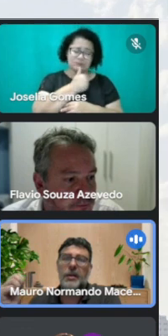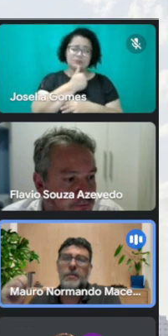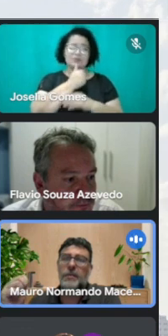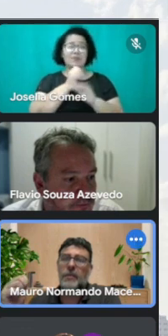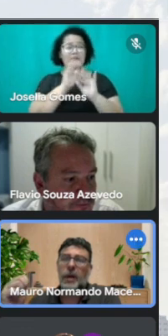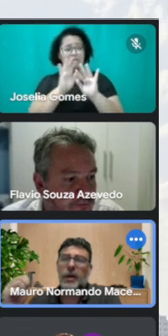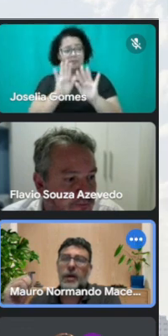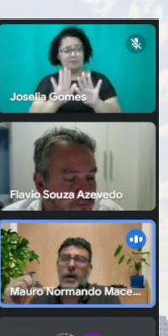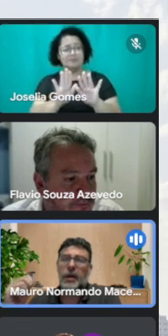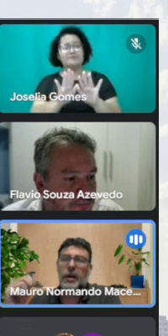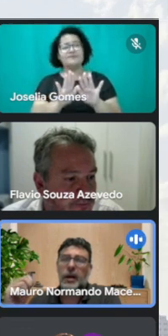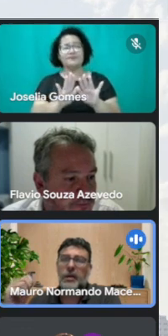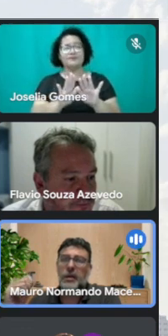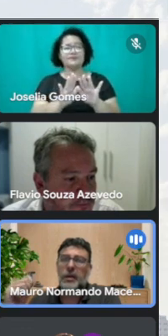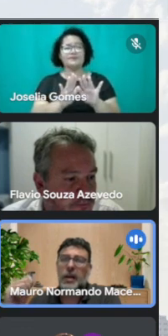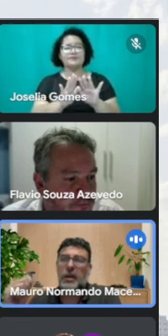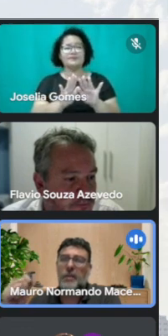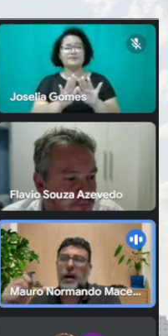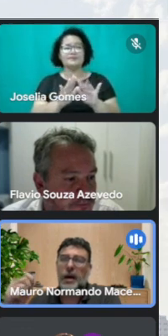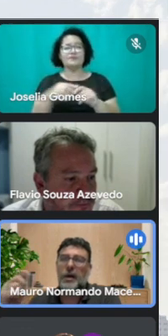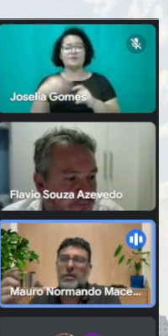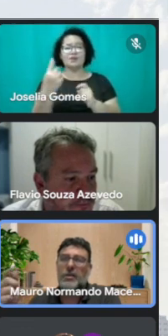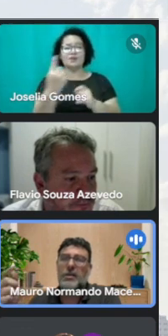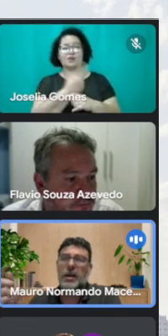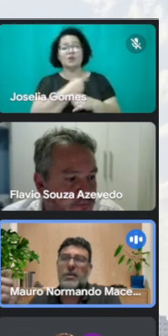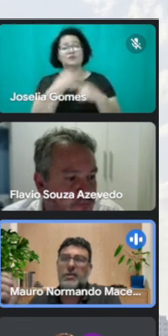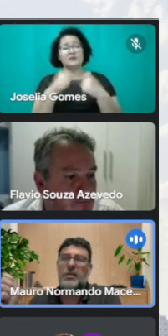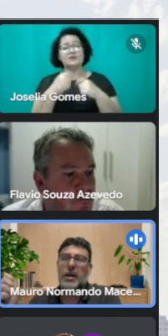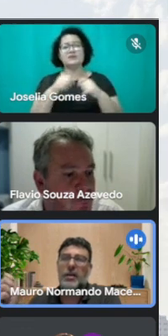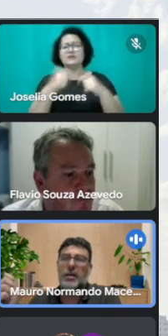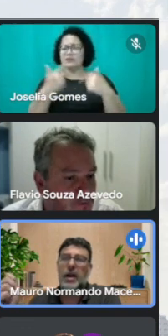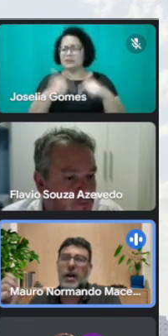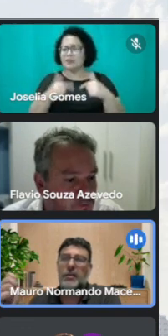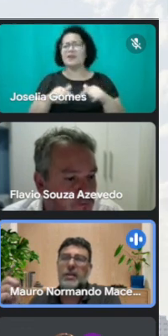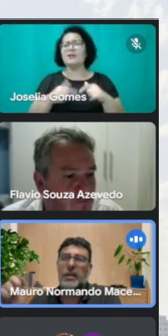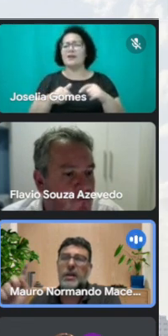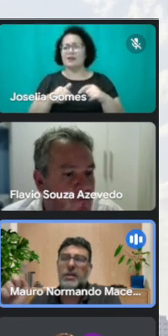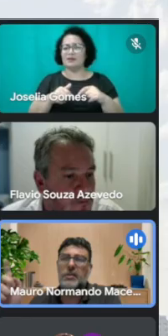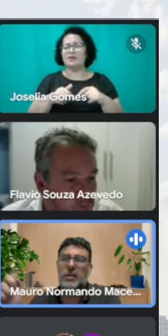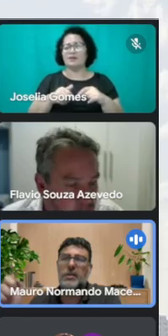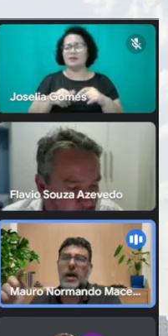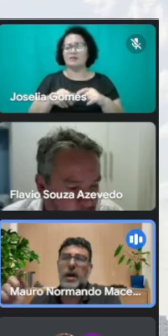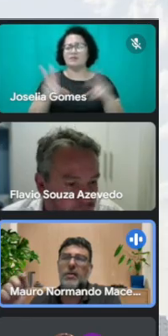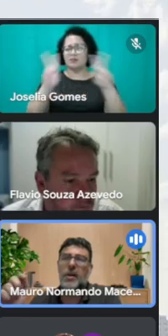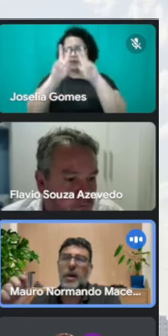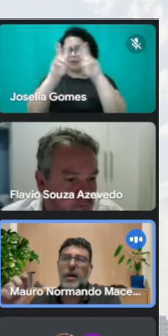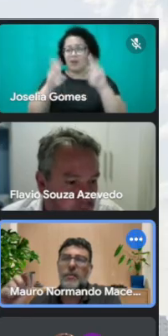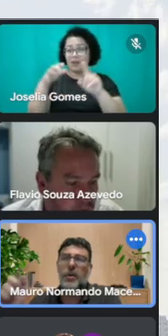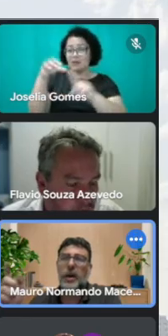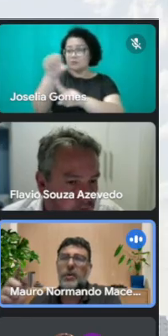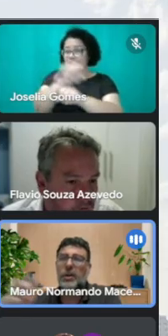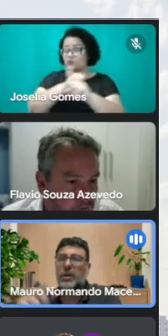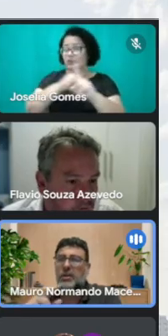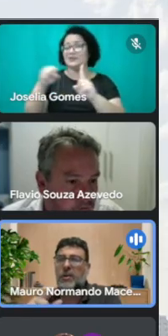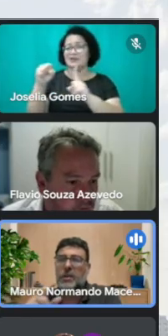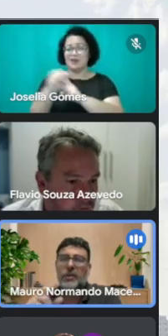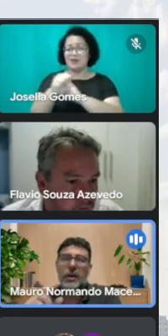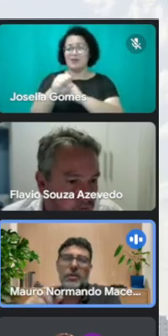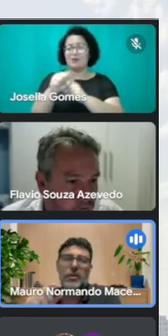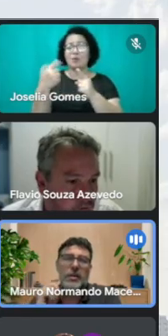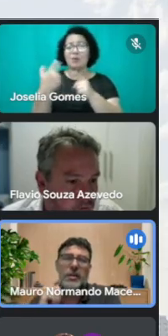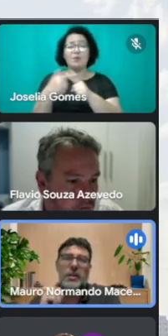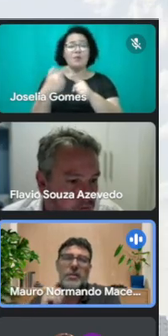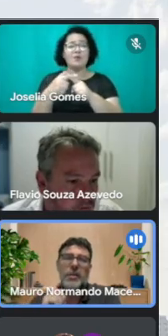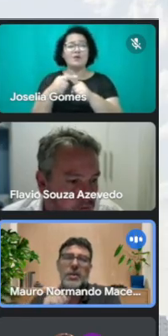coisa que a gente tem que trabalhar mais com essa questão social, sabe? Com essa dimensão social, porque muitas, como